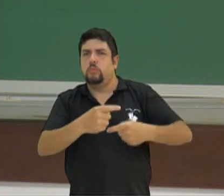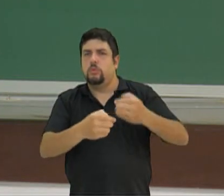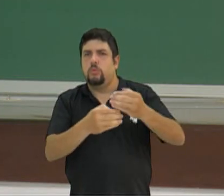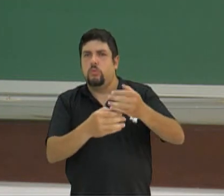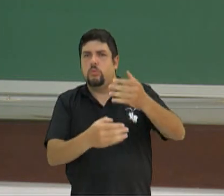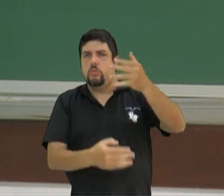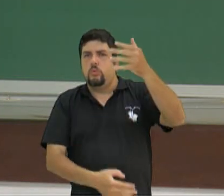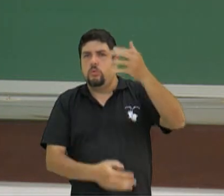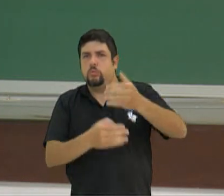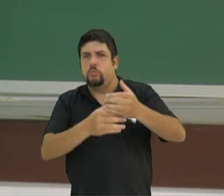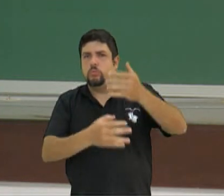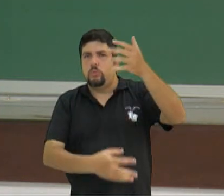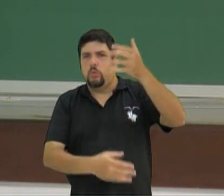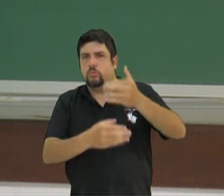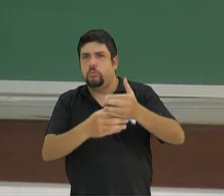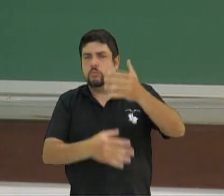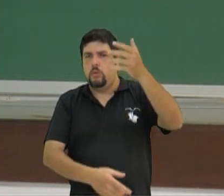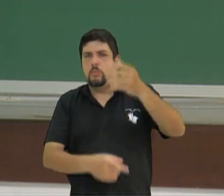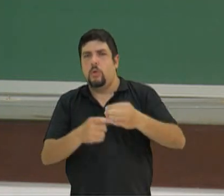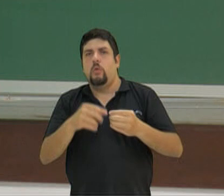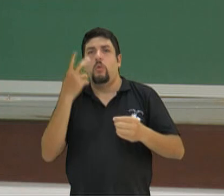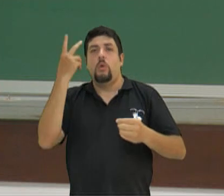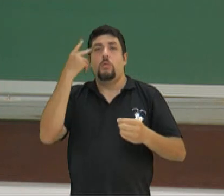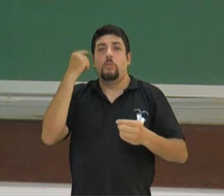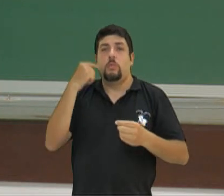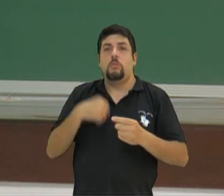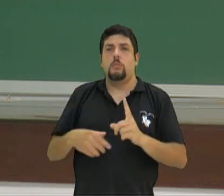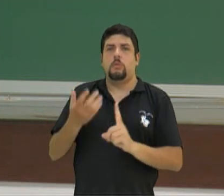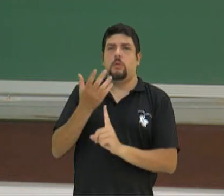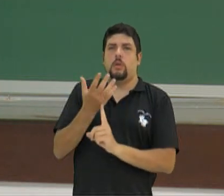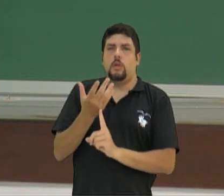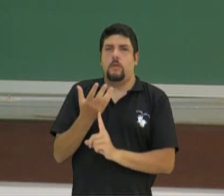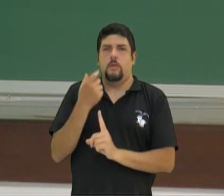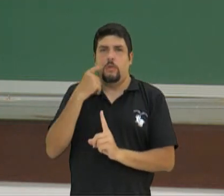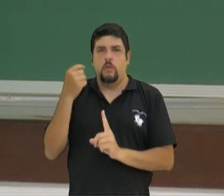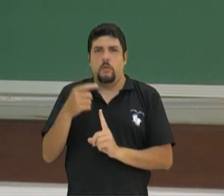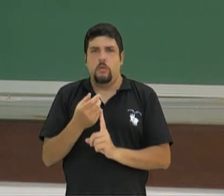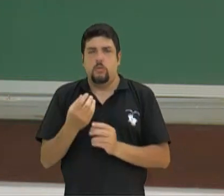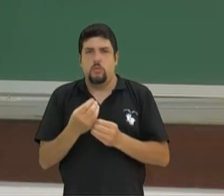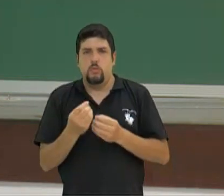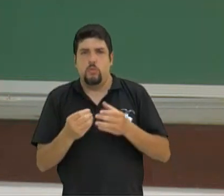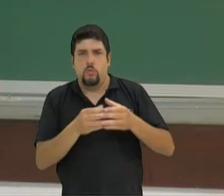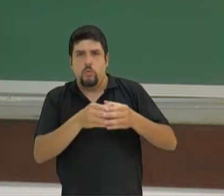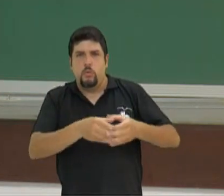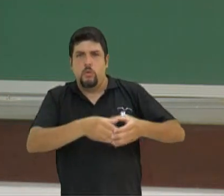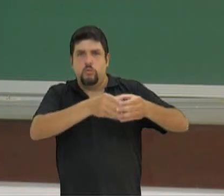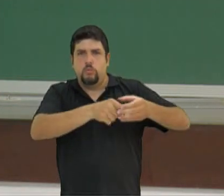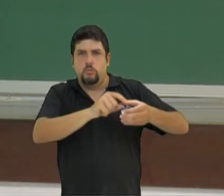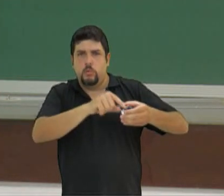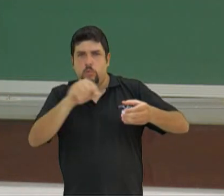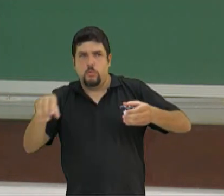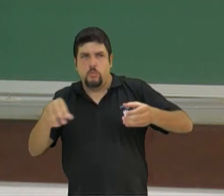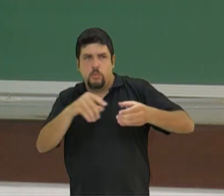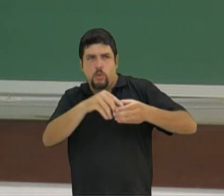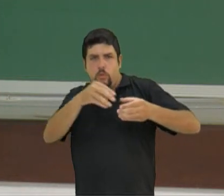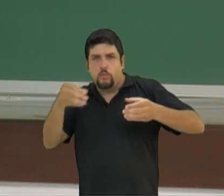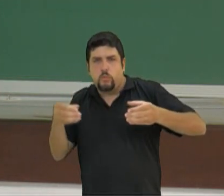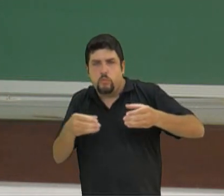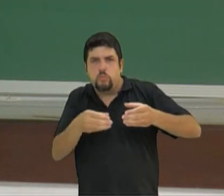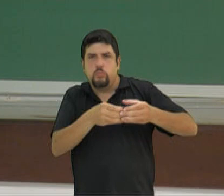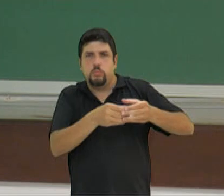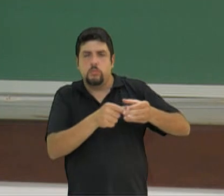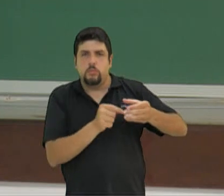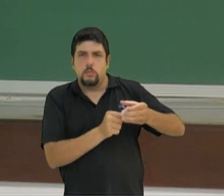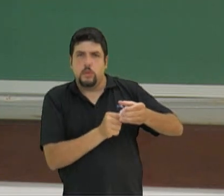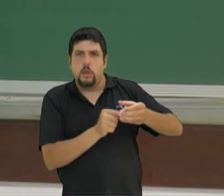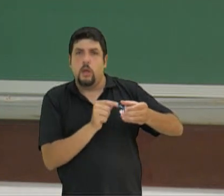tirava e colocava. Normalmente era a luz de vela, né, ou do óleo que se colocava na lamparina, né, para